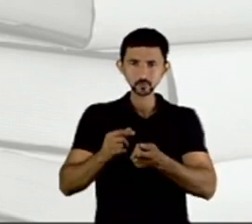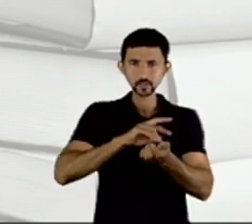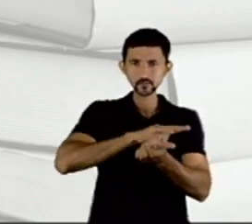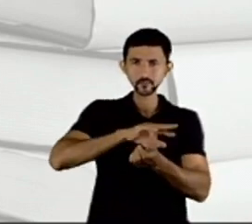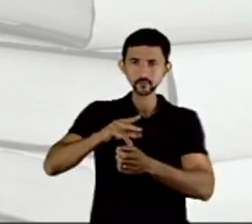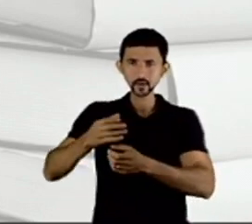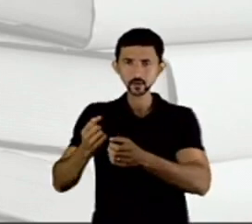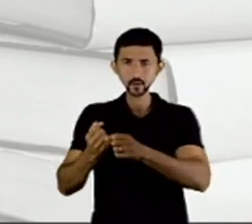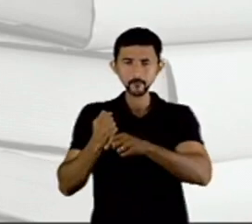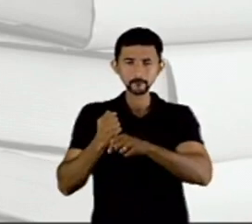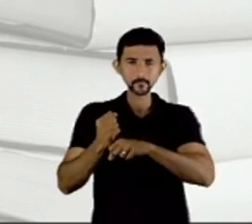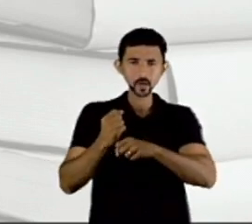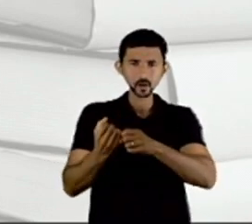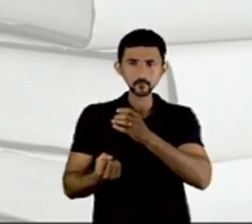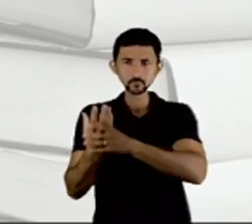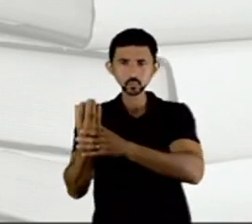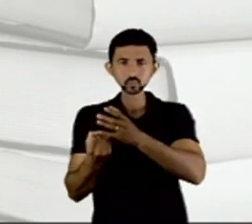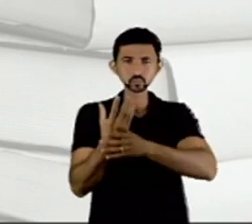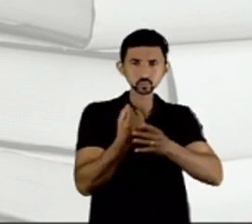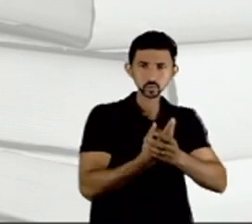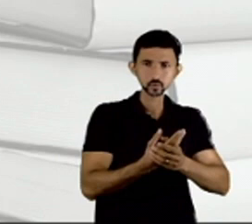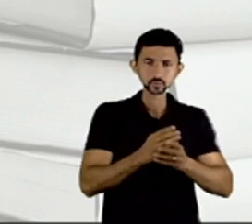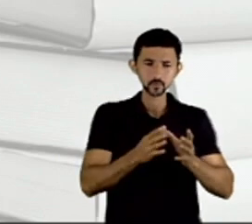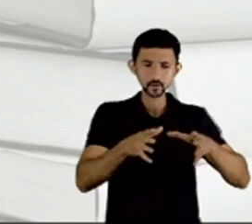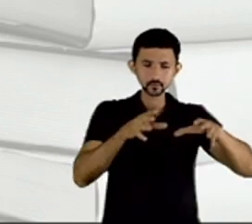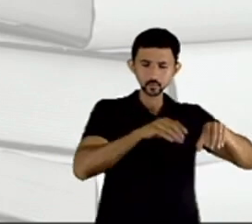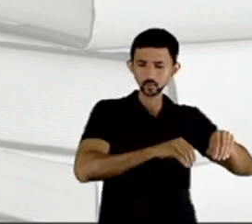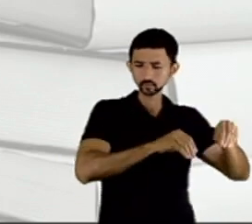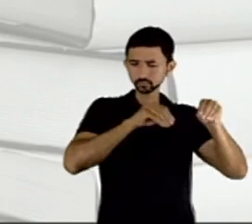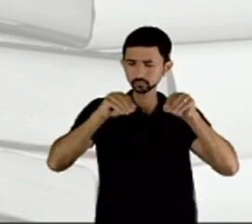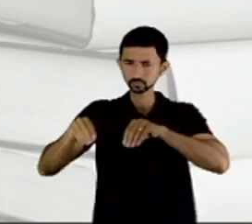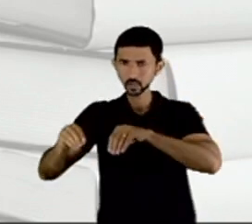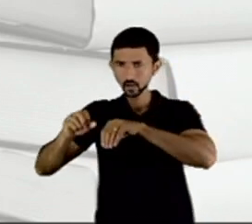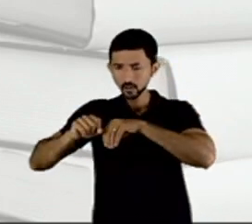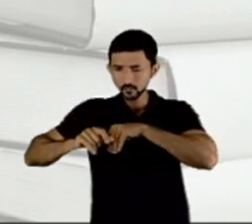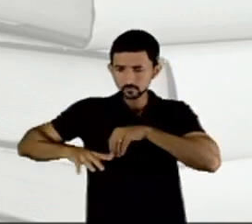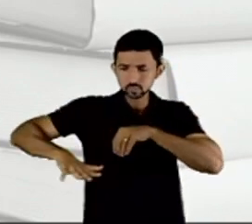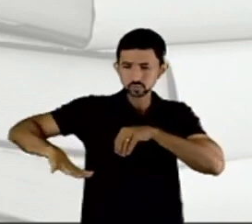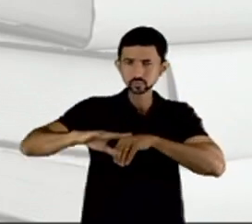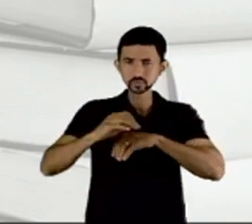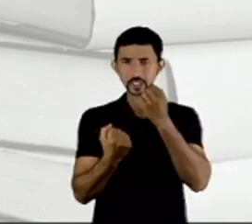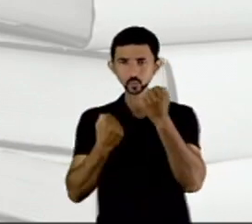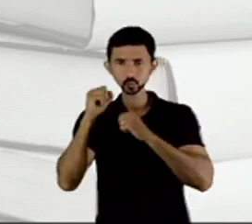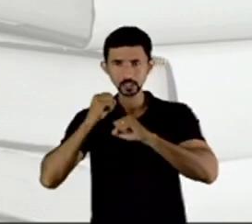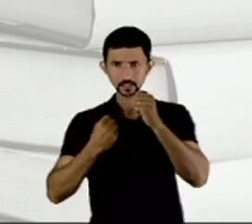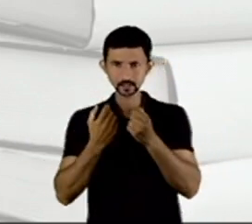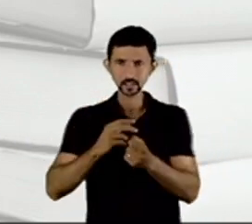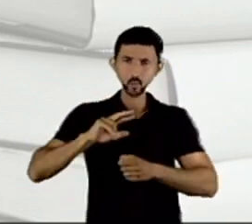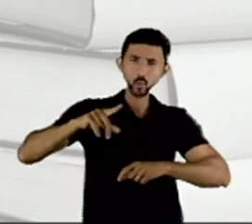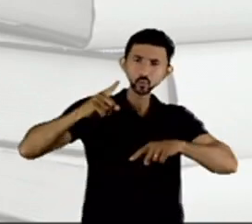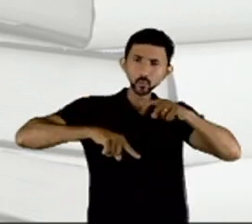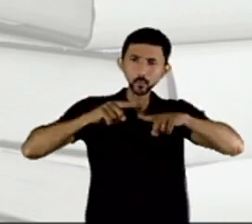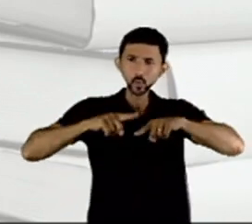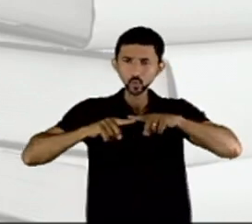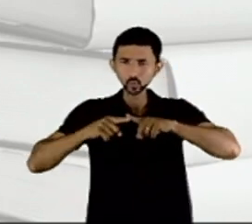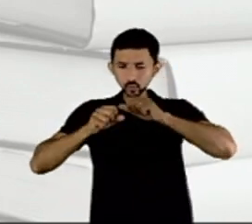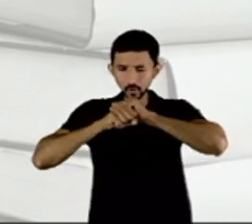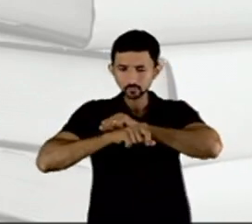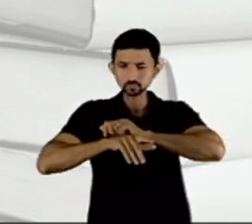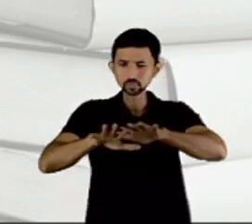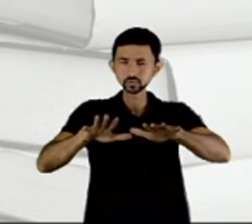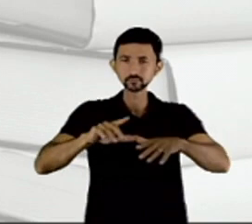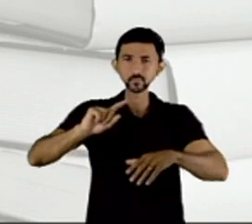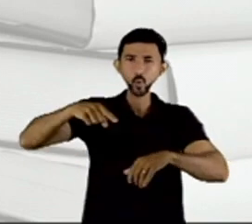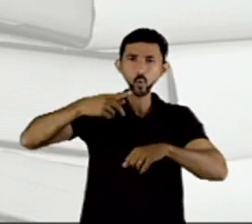diversificando a produção. É no momento que ele descentraliza do café e começa a incentivar também a industrialização, outros produtos para serem exportados,